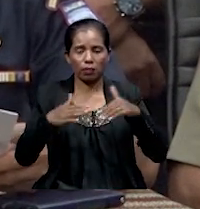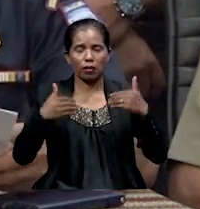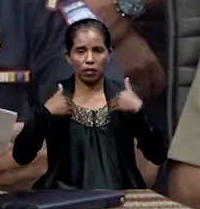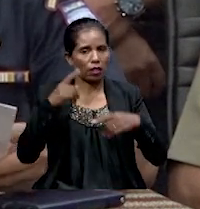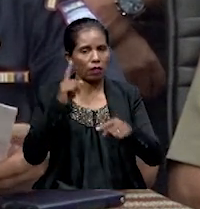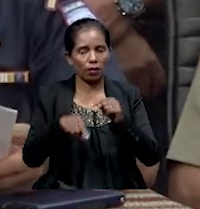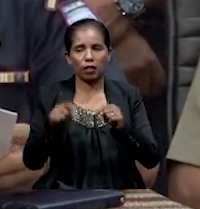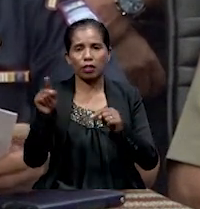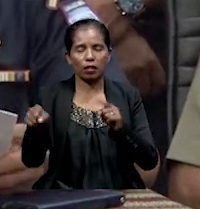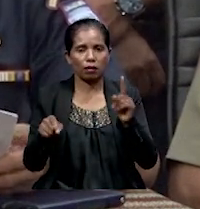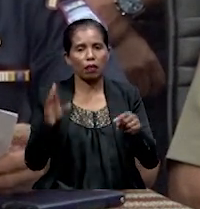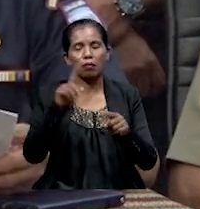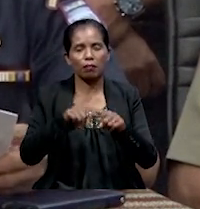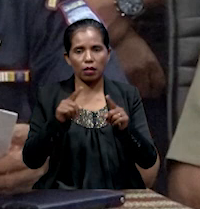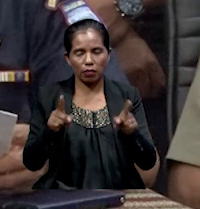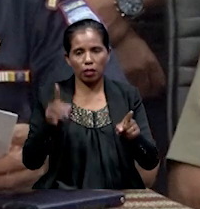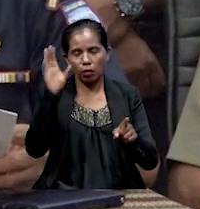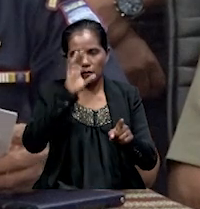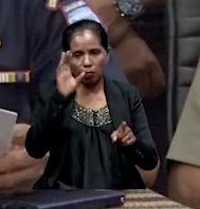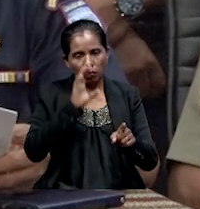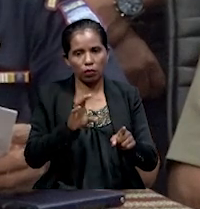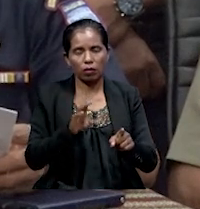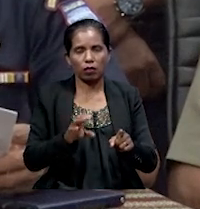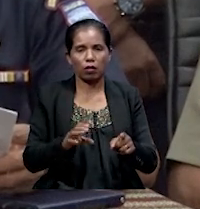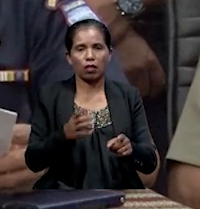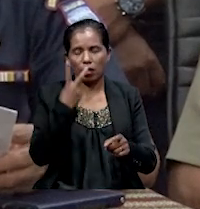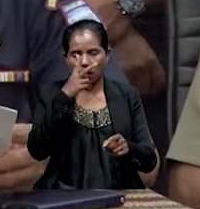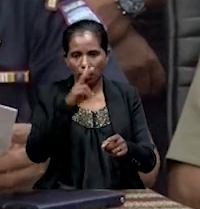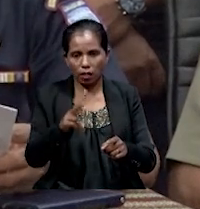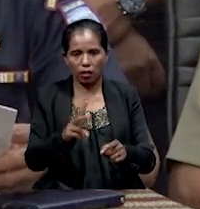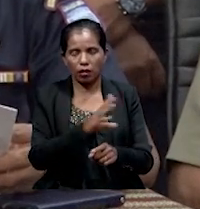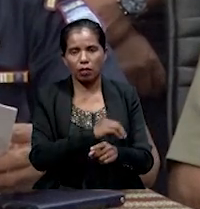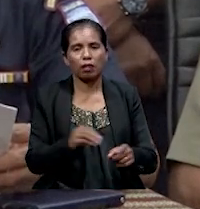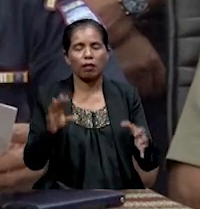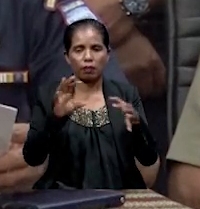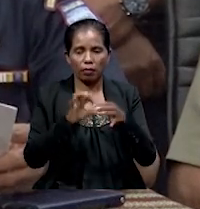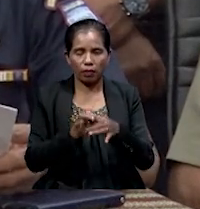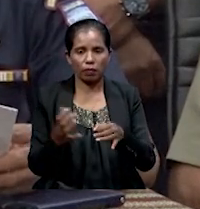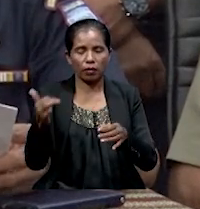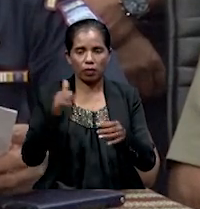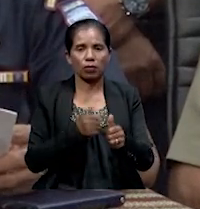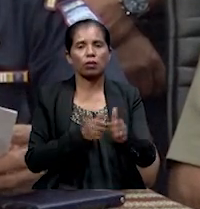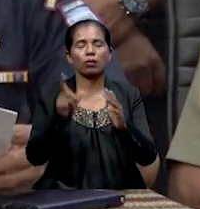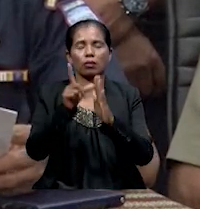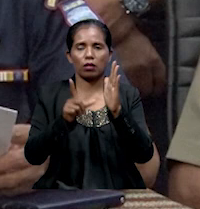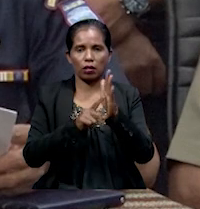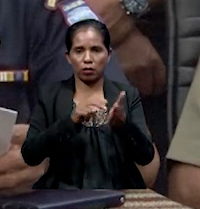um malo, mas be buca, resolve, educa, no controla, membros, tuir lei número